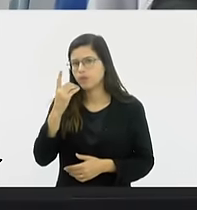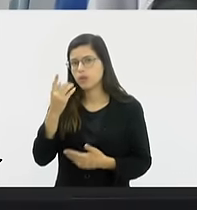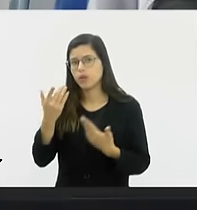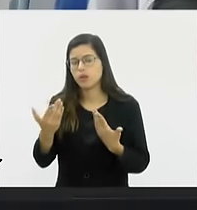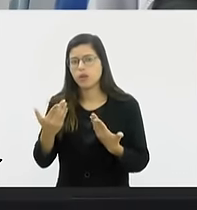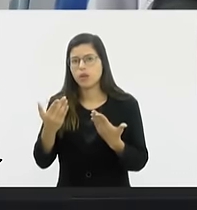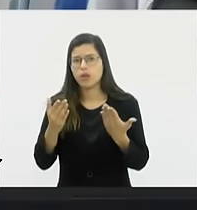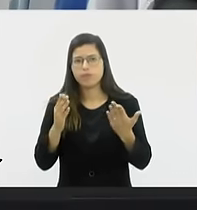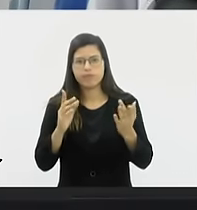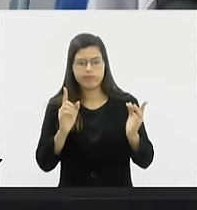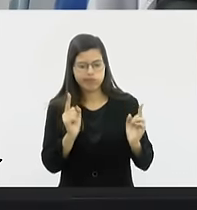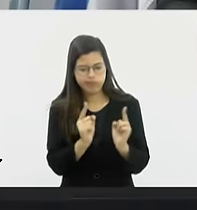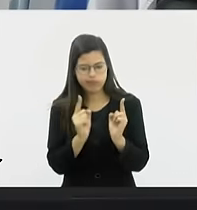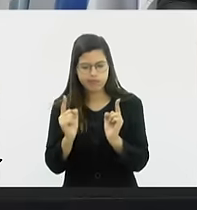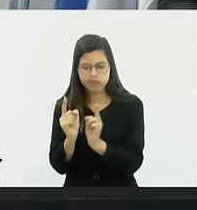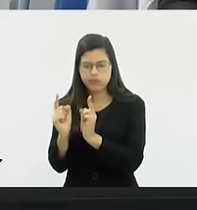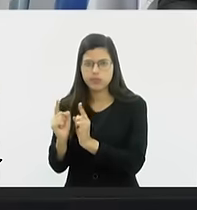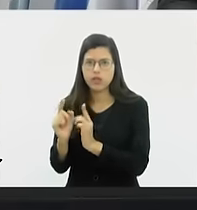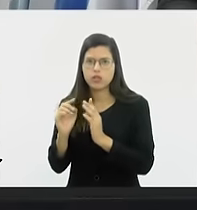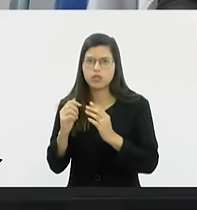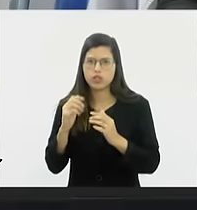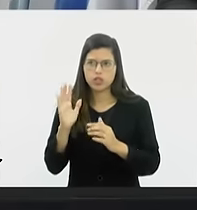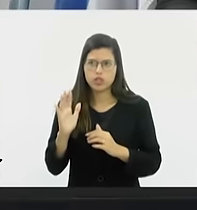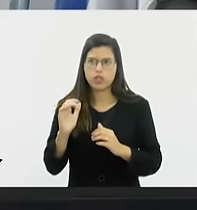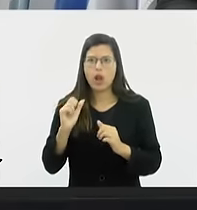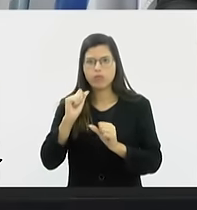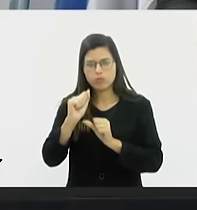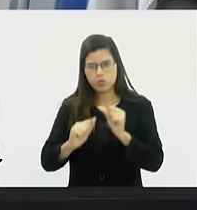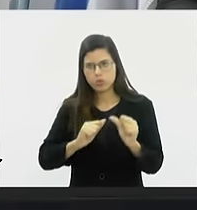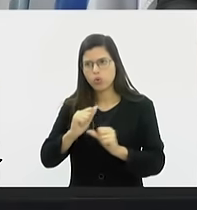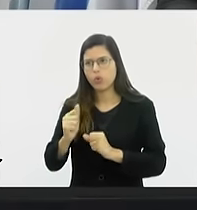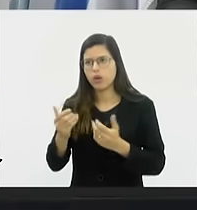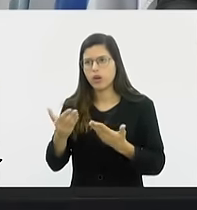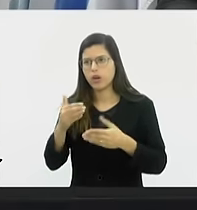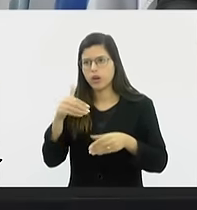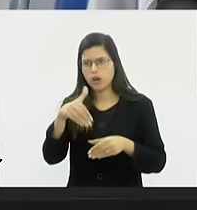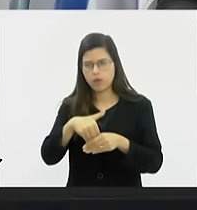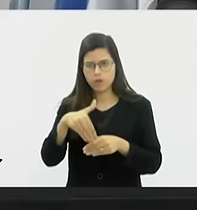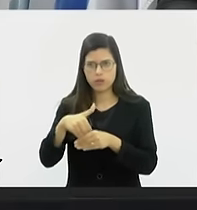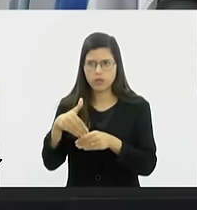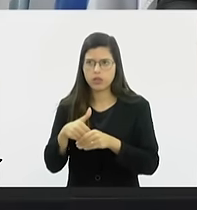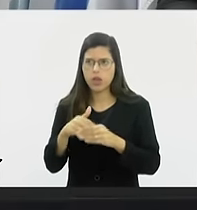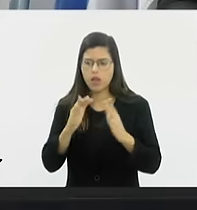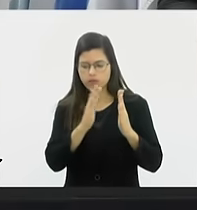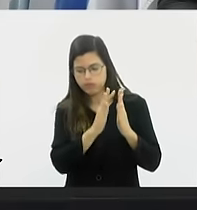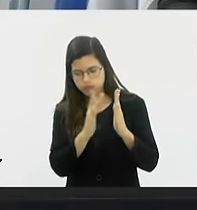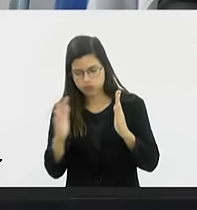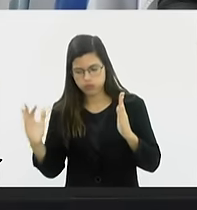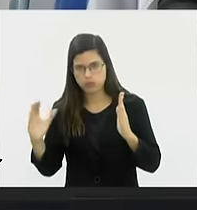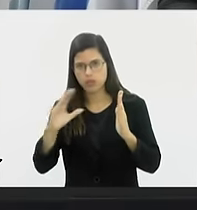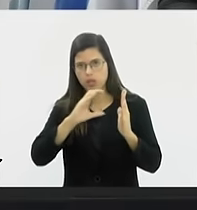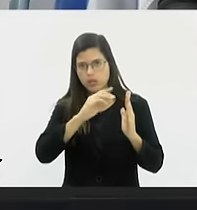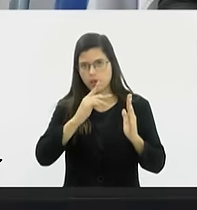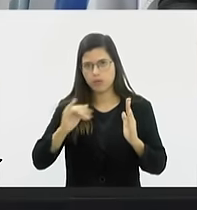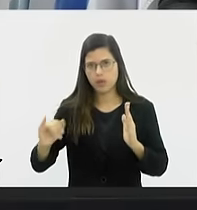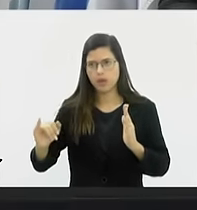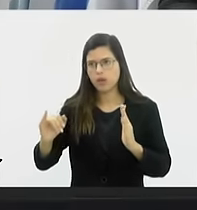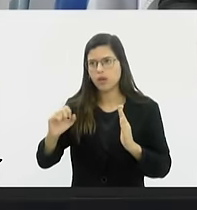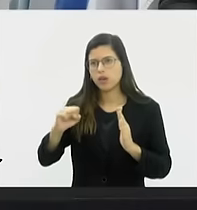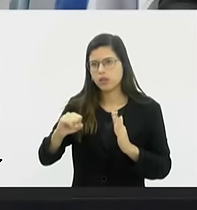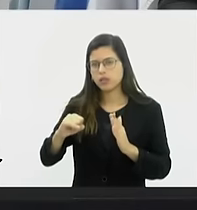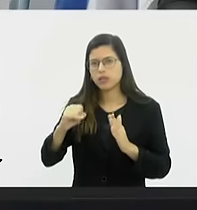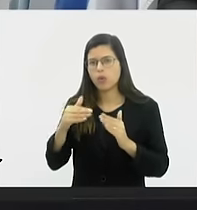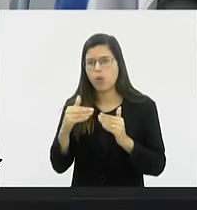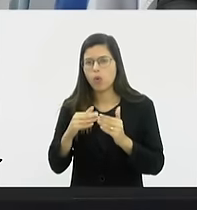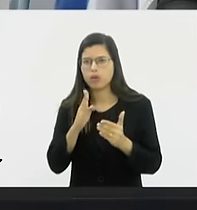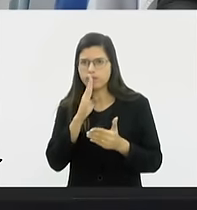se expirando, a gente já renovou. Então, queria colocar para deliberação de todos aqui a prorrogação dos trabalhos da CPI. Senhores que aprovam, permaneçam como